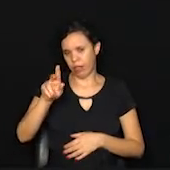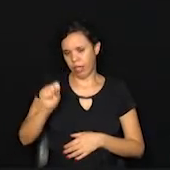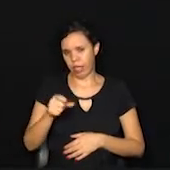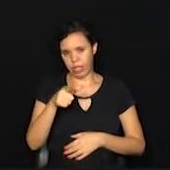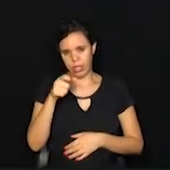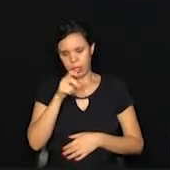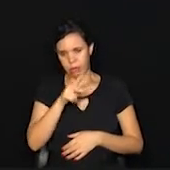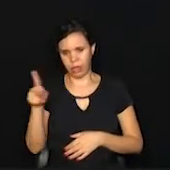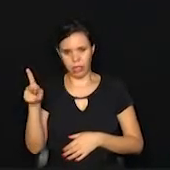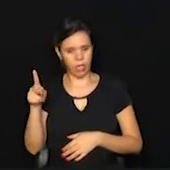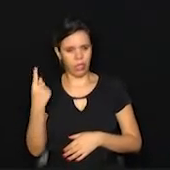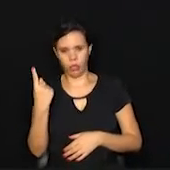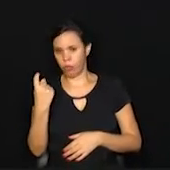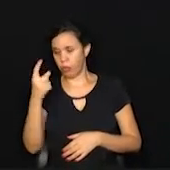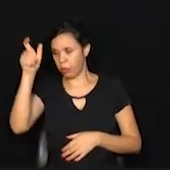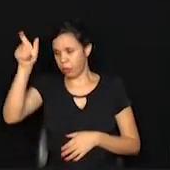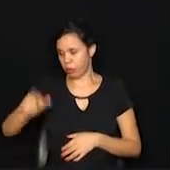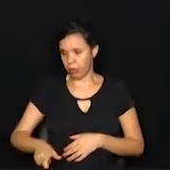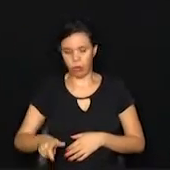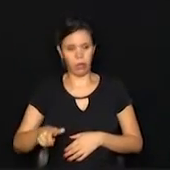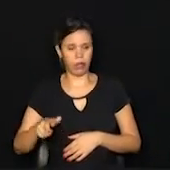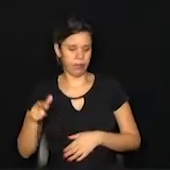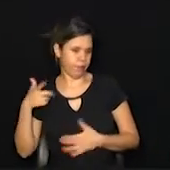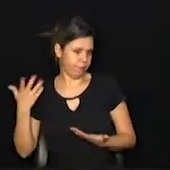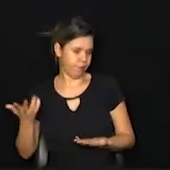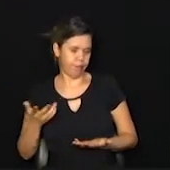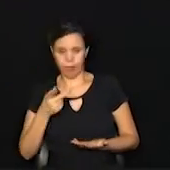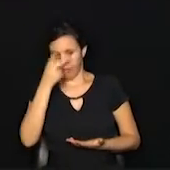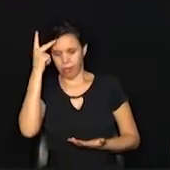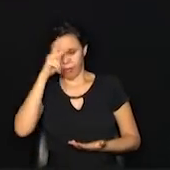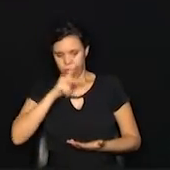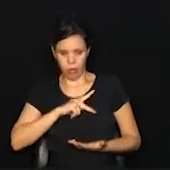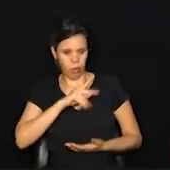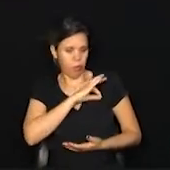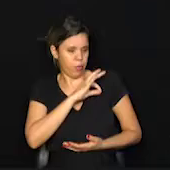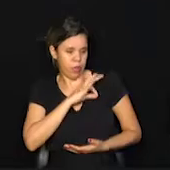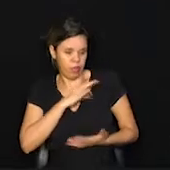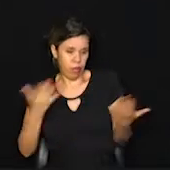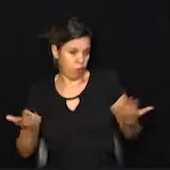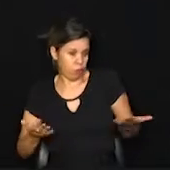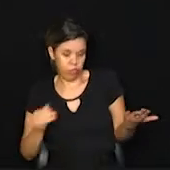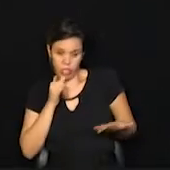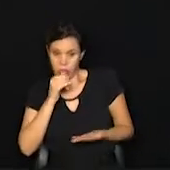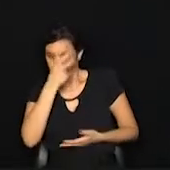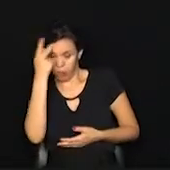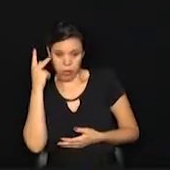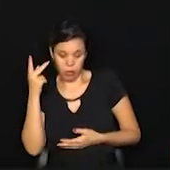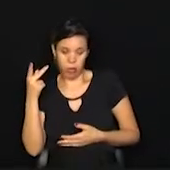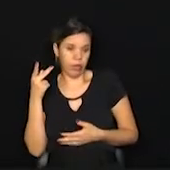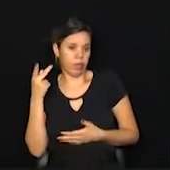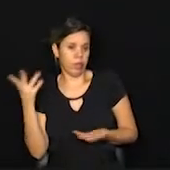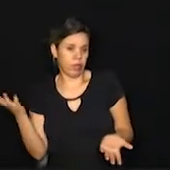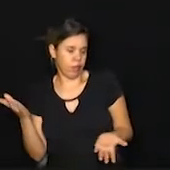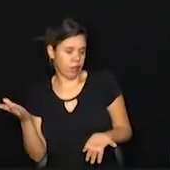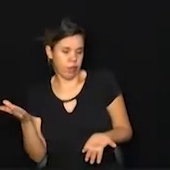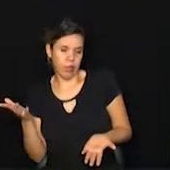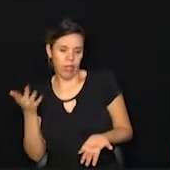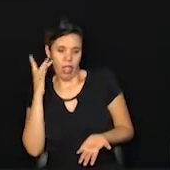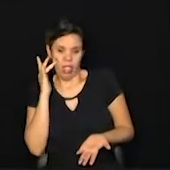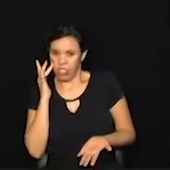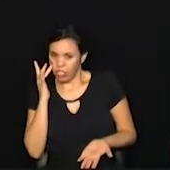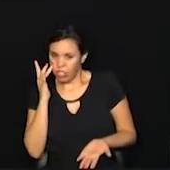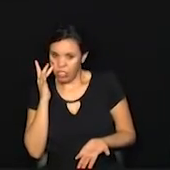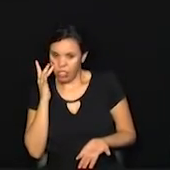pessoa a ditadura militar foram os militares é que nem hoje as pessoas estão passando o pano nas Forças Armadas